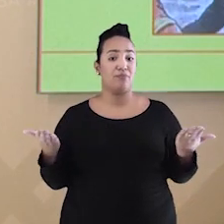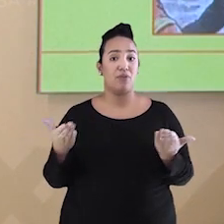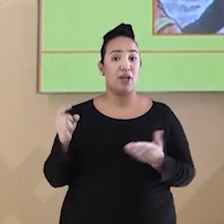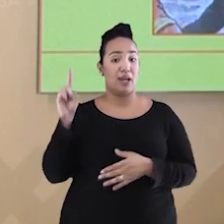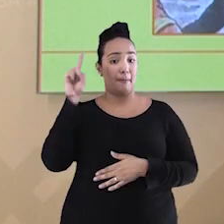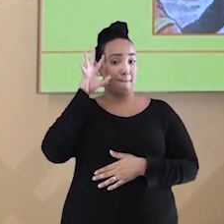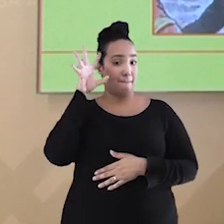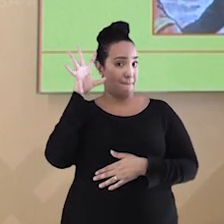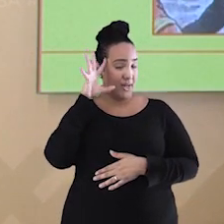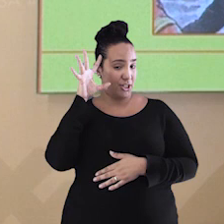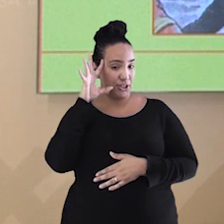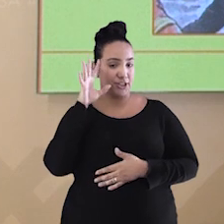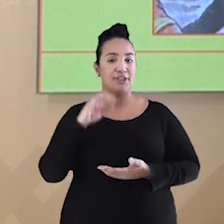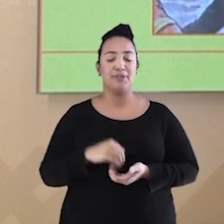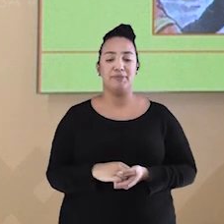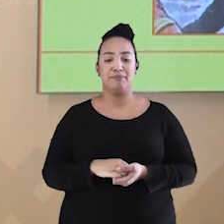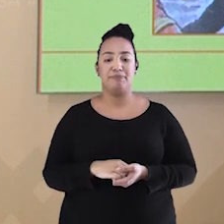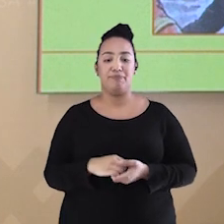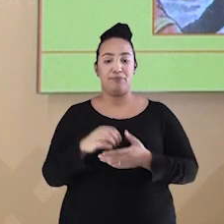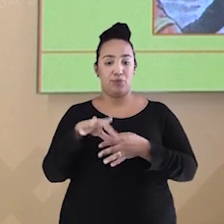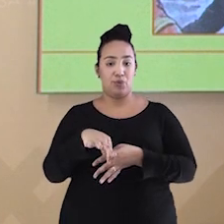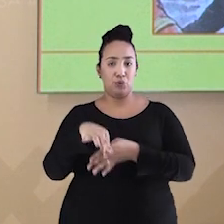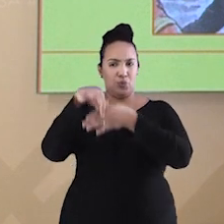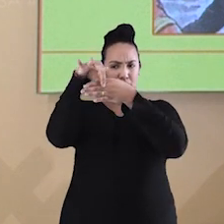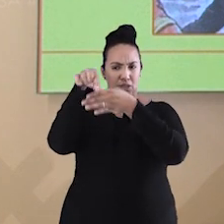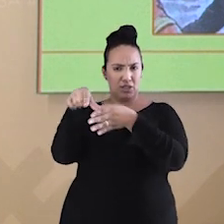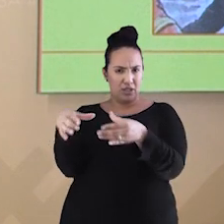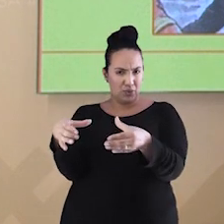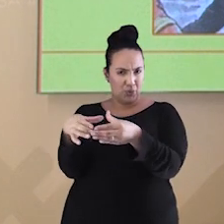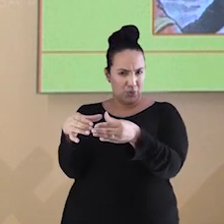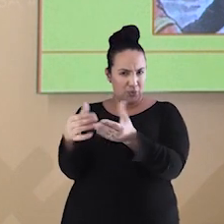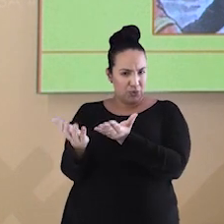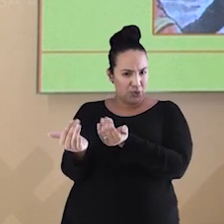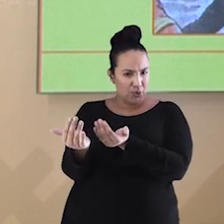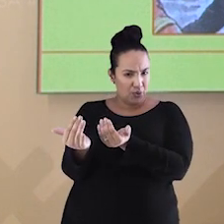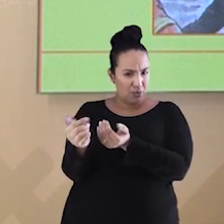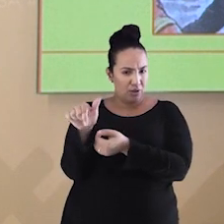Agora, imaginem a cena. O líder da Mão Negra,